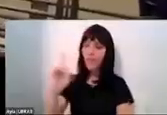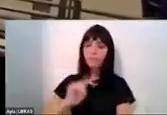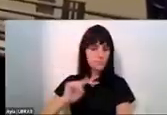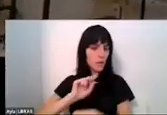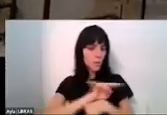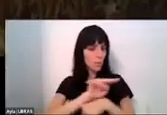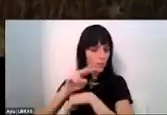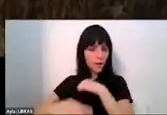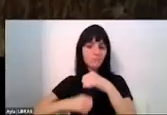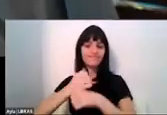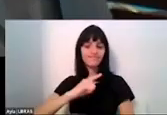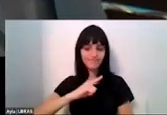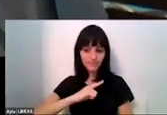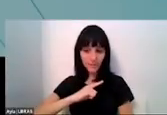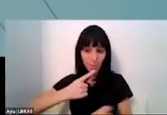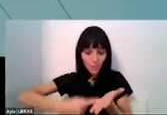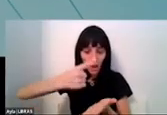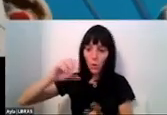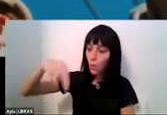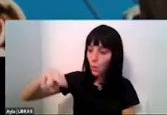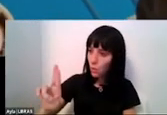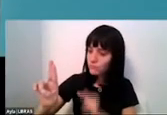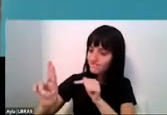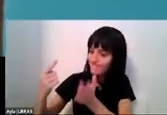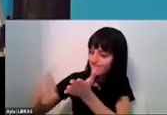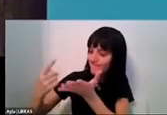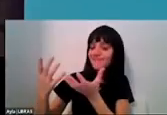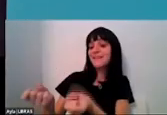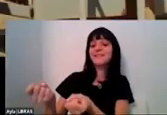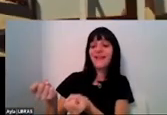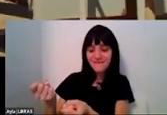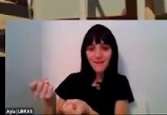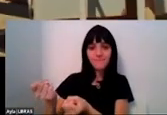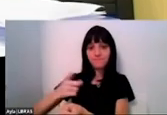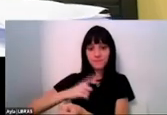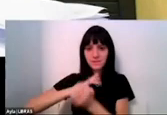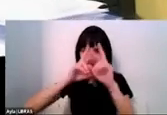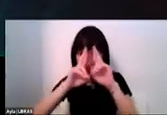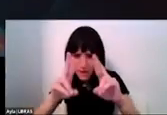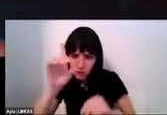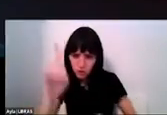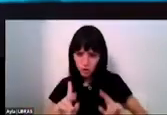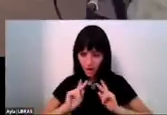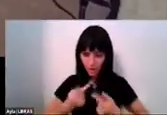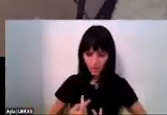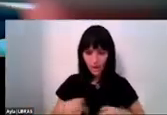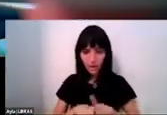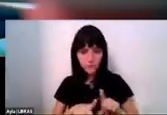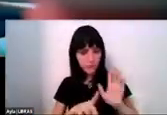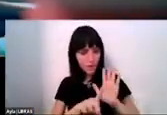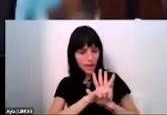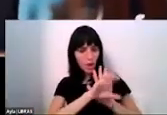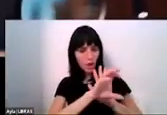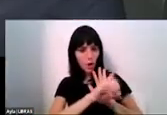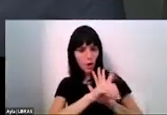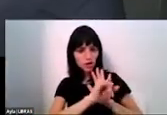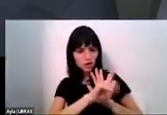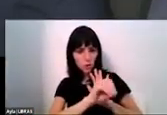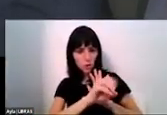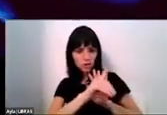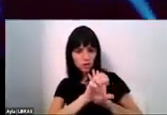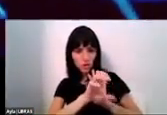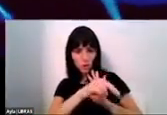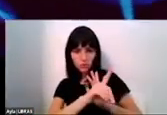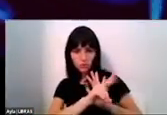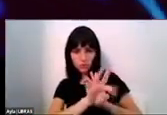mais avançados do mundo. E implanta o mais ambicioso projeto brasileiro de automação de redes. Monitoramento total. Informações